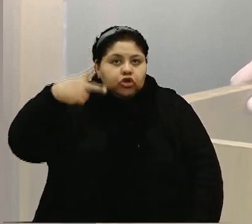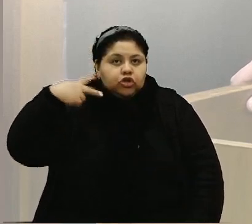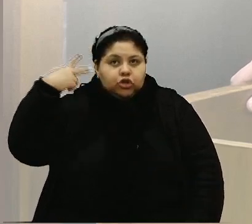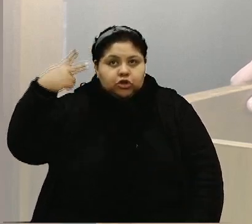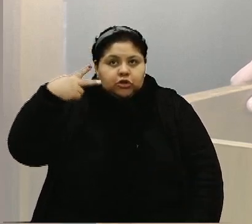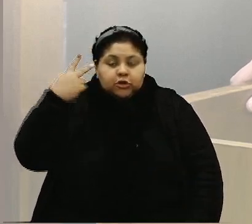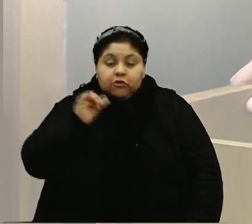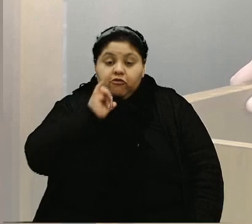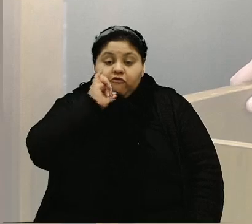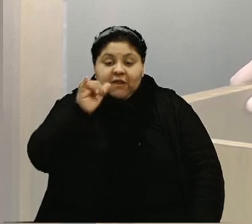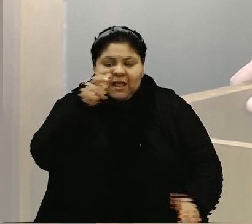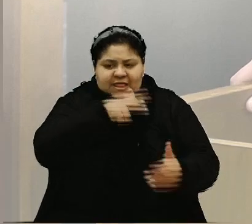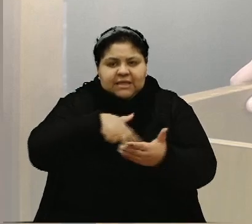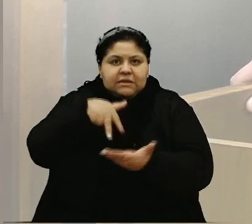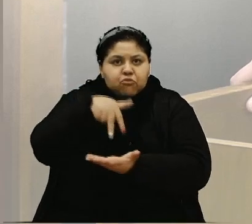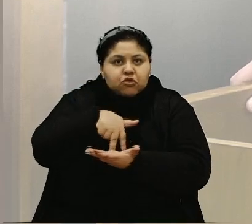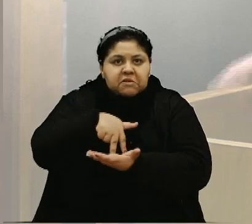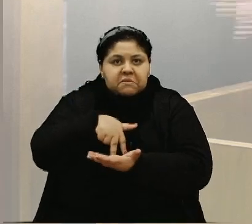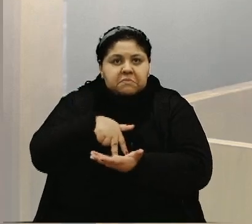aqui falar na tribuna,